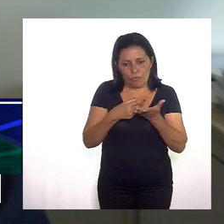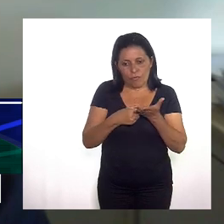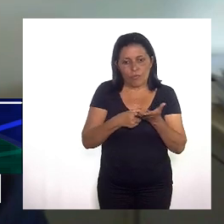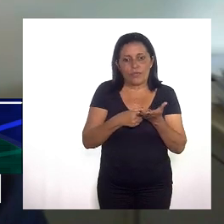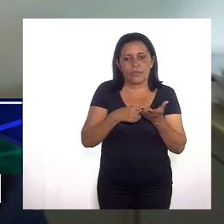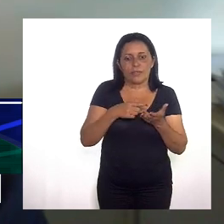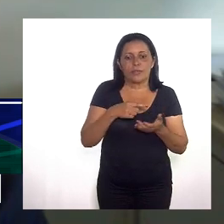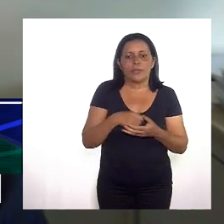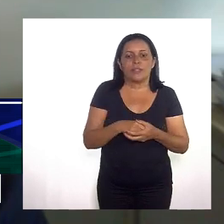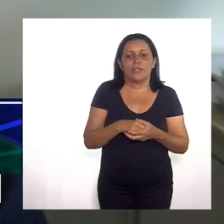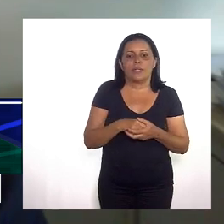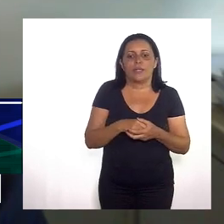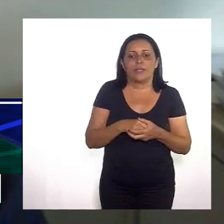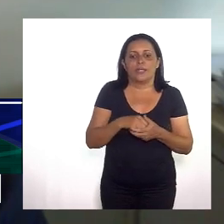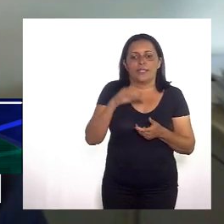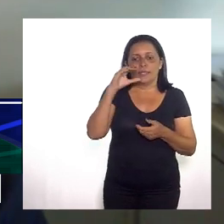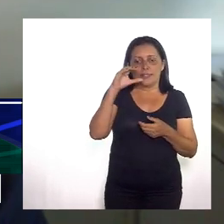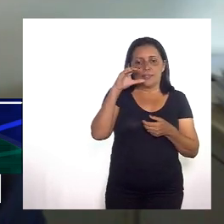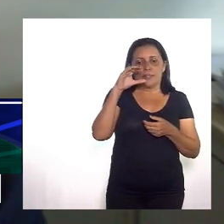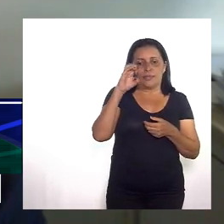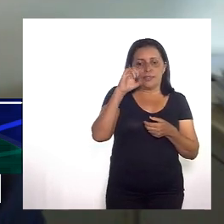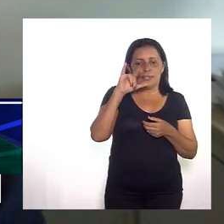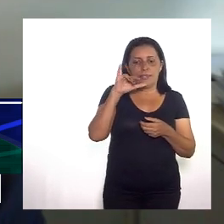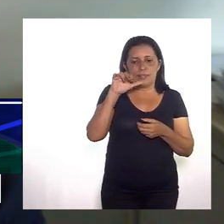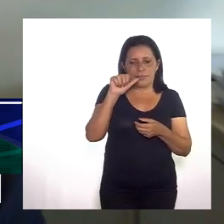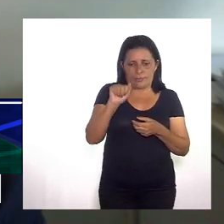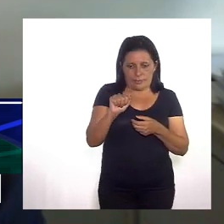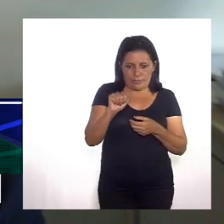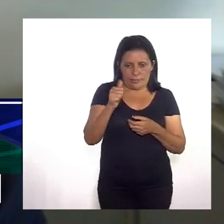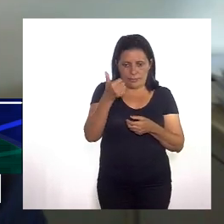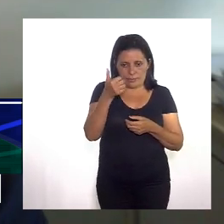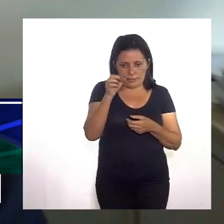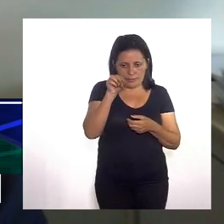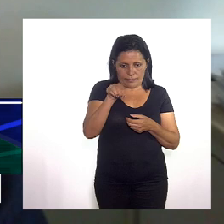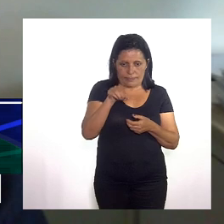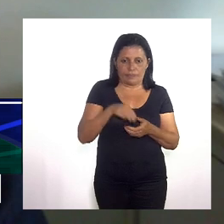para fazer uso da palavra. Vossa Excelência tem no máximo 10 minutos.